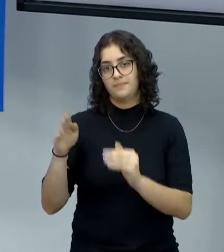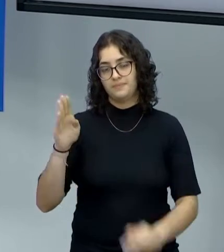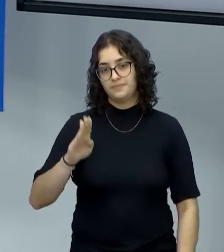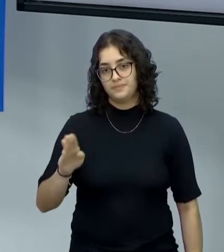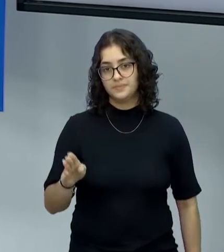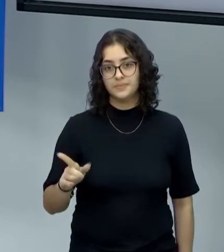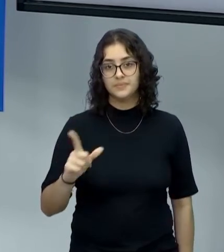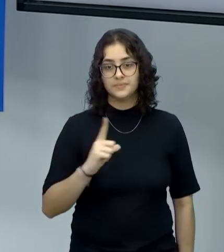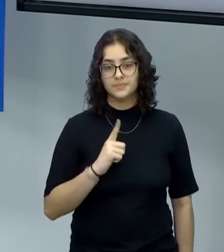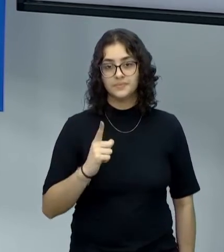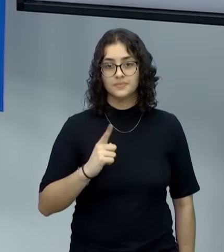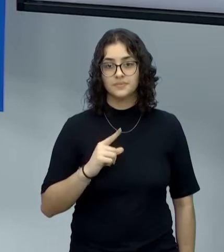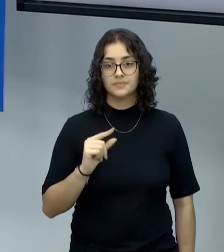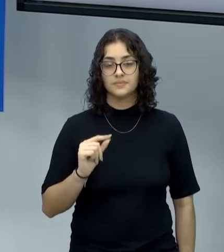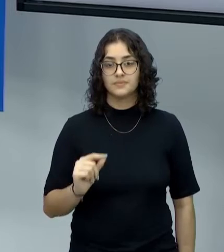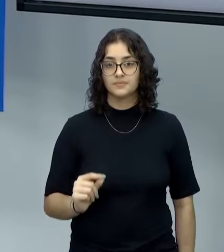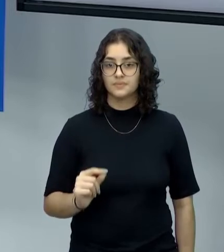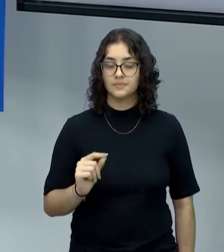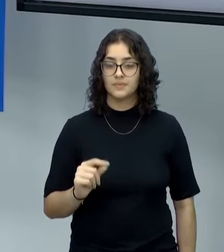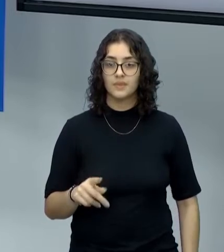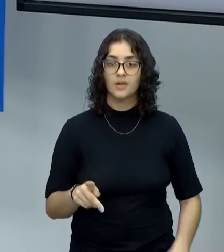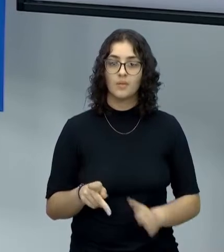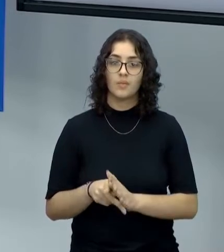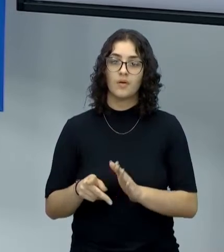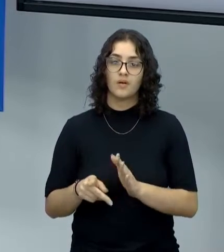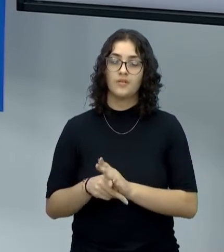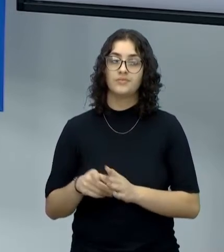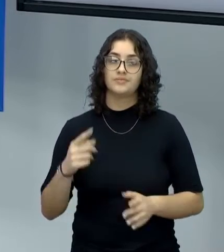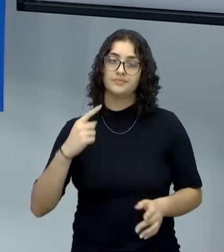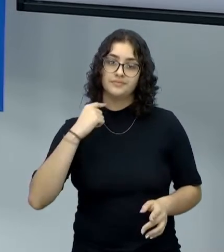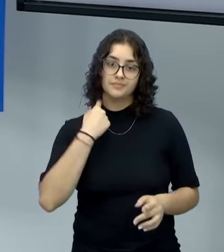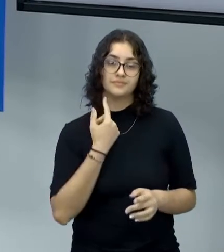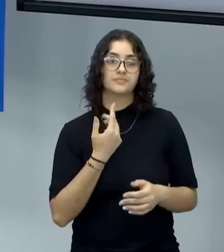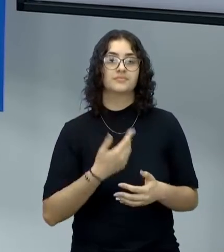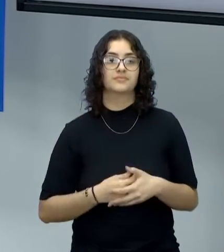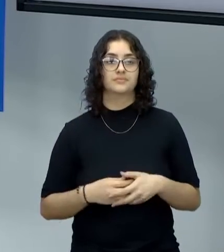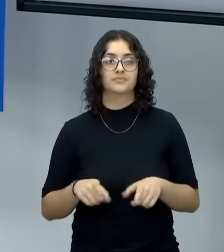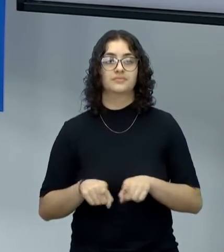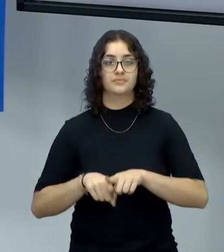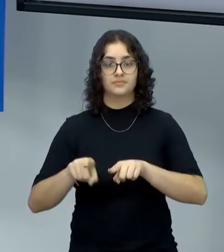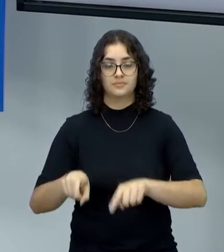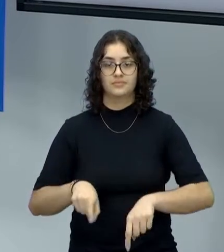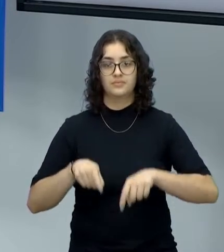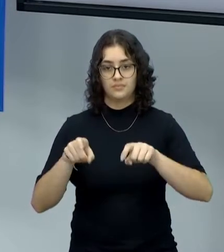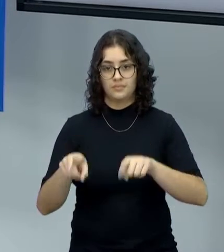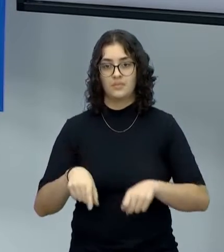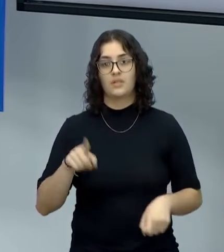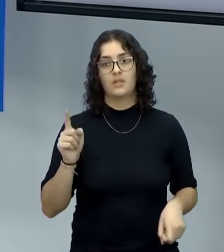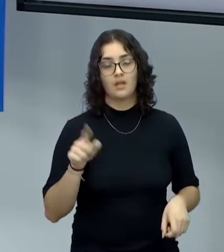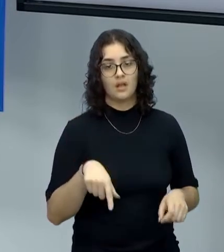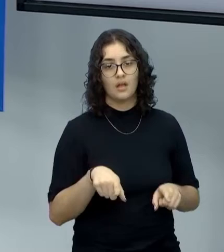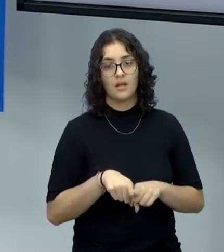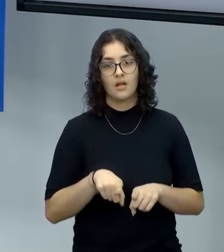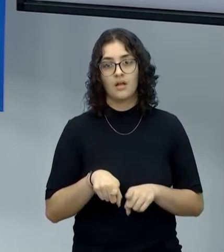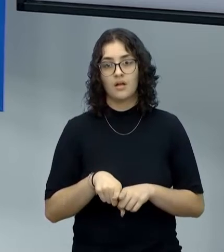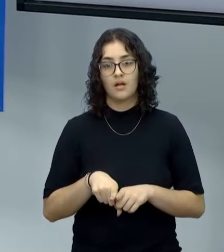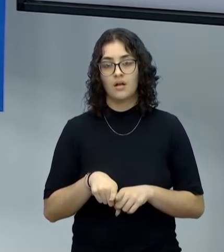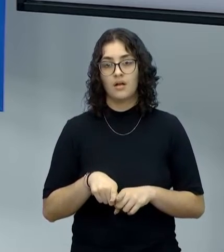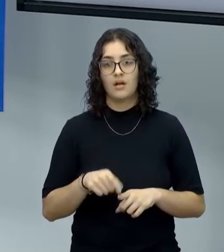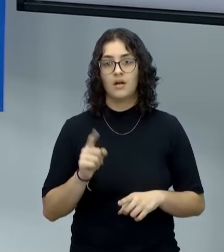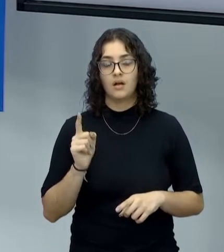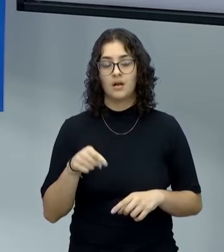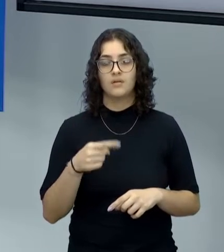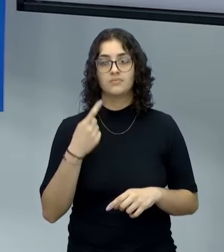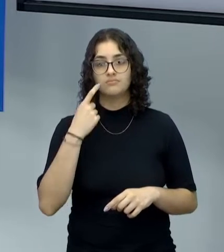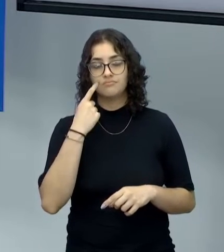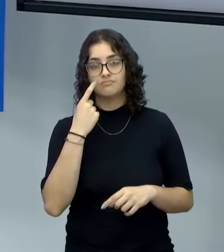têm acesso à rede de esgoto, né? E a questão rural também é uma questão a ser, né, na área zona rural também é uma